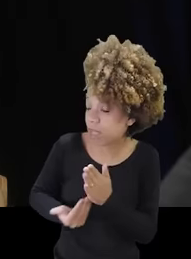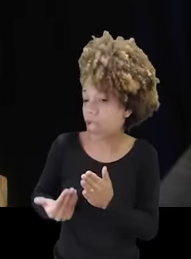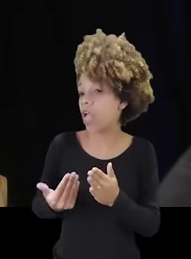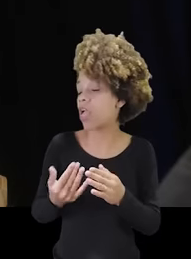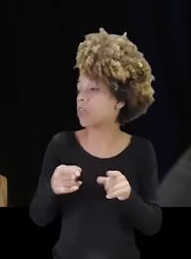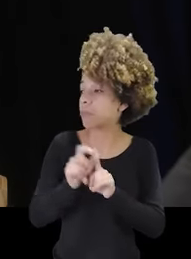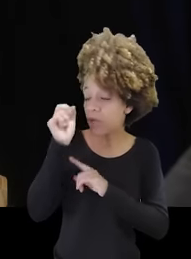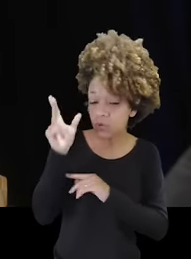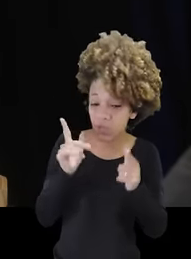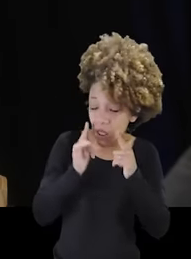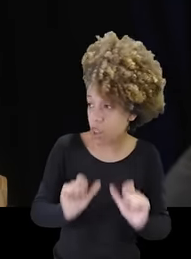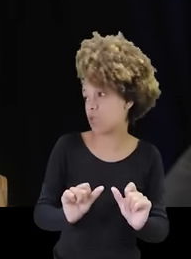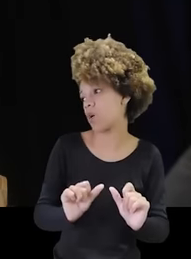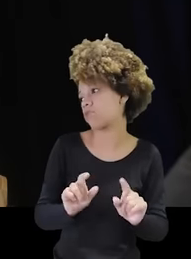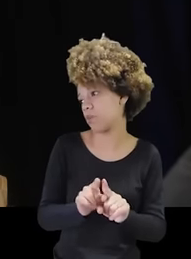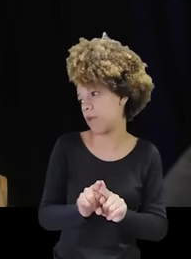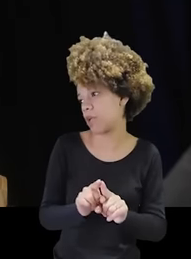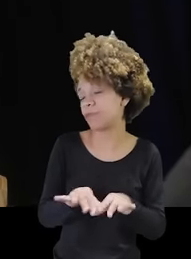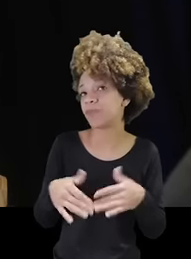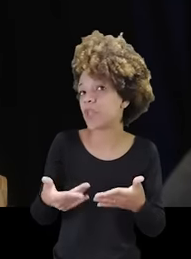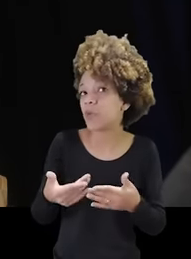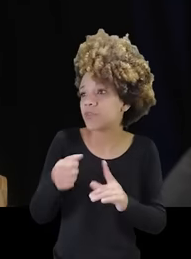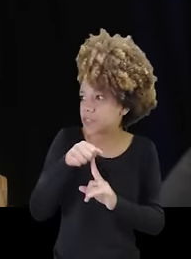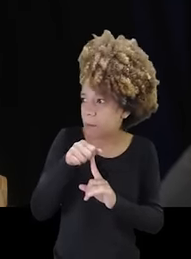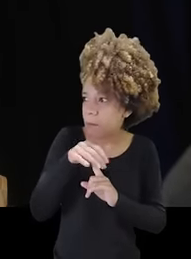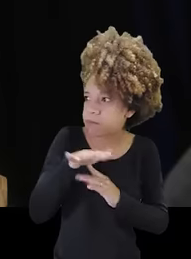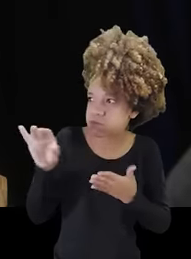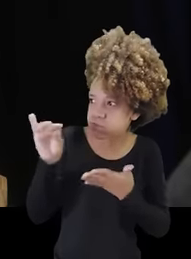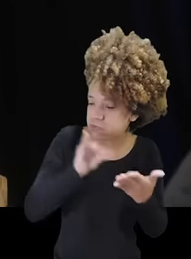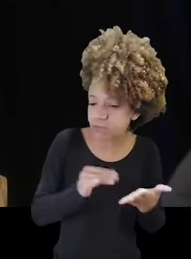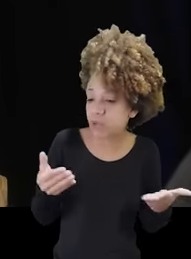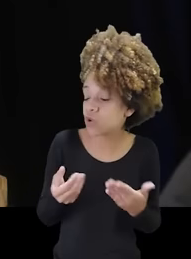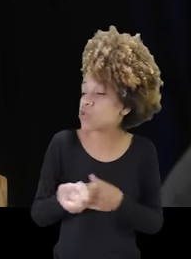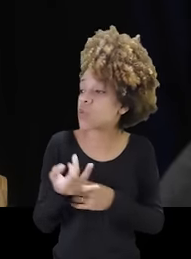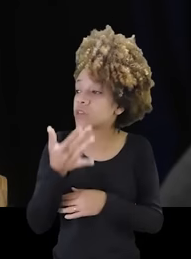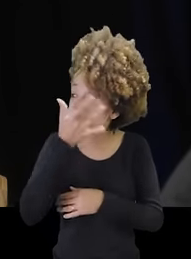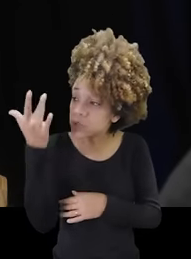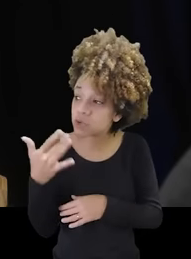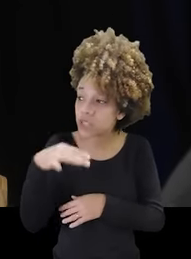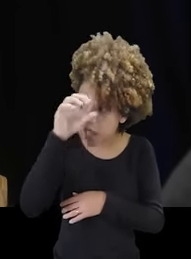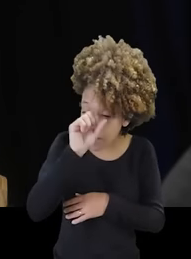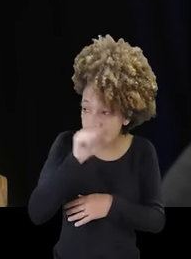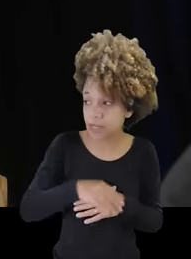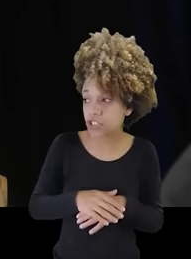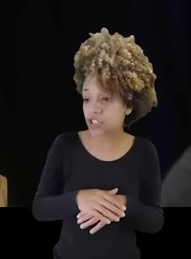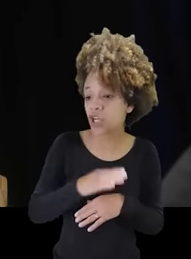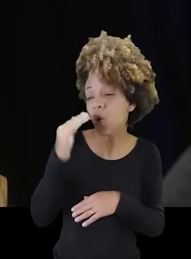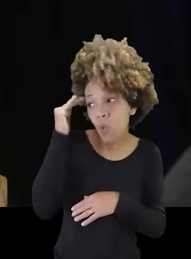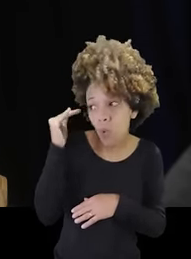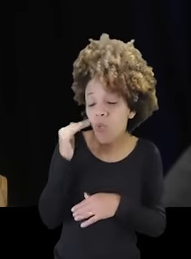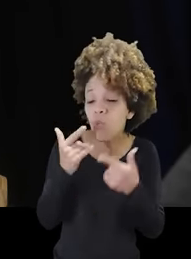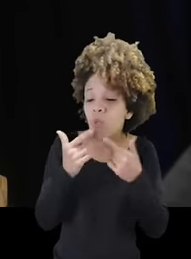perder a cultura a língua essas coisas então quando você exporta hoje quantas pessoas aprendem coreano no mundo